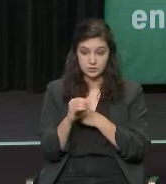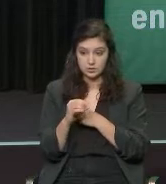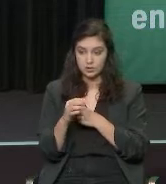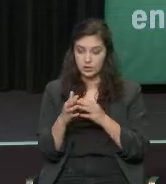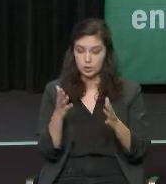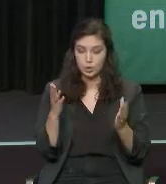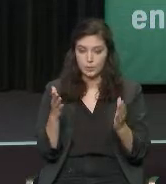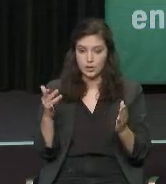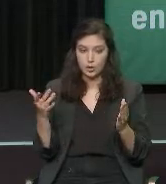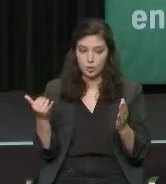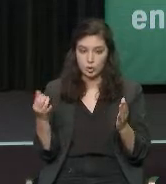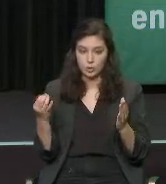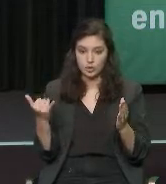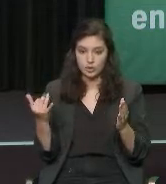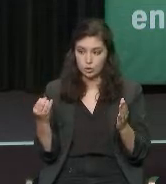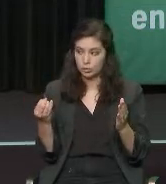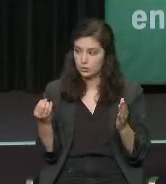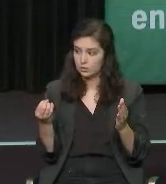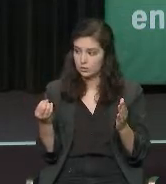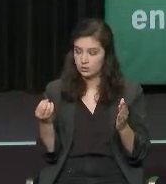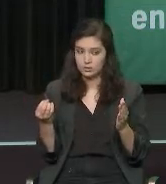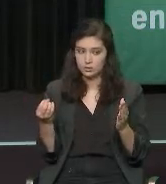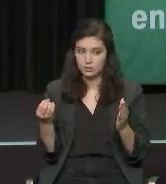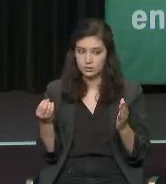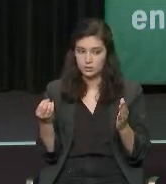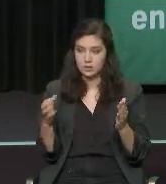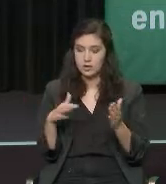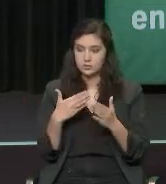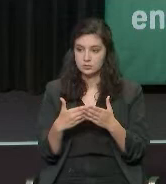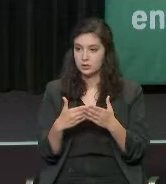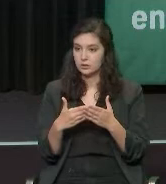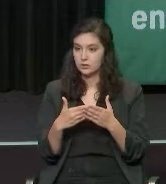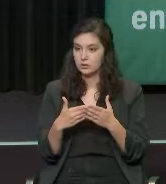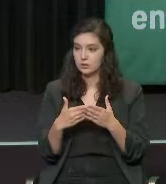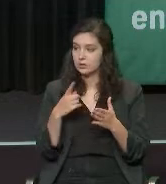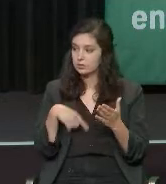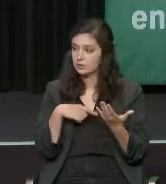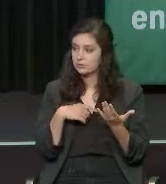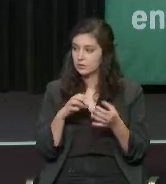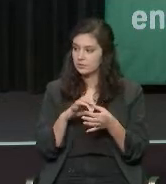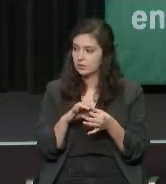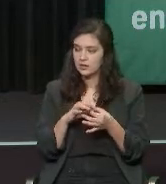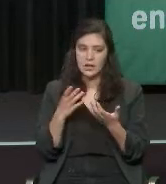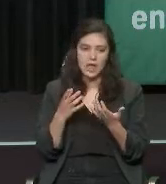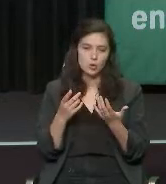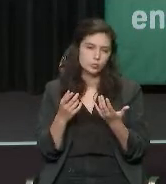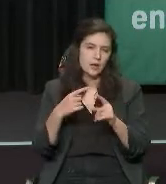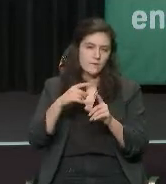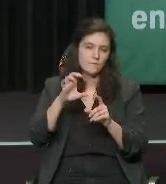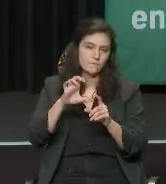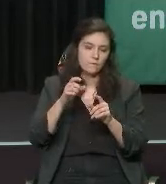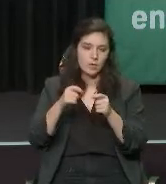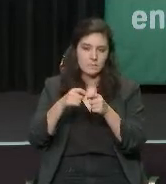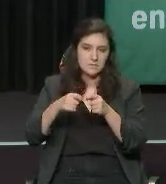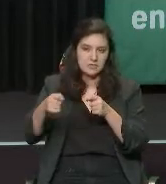1960 até 2020. Vemos o peso que é calculado em